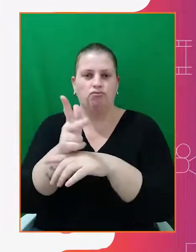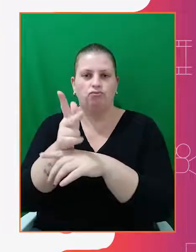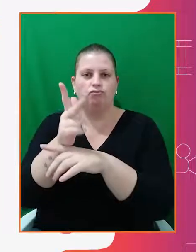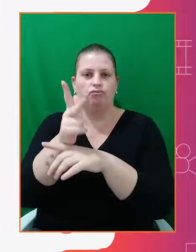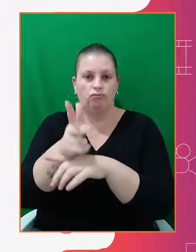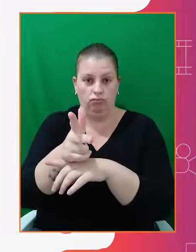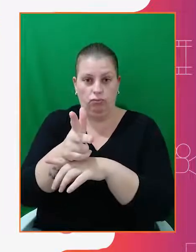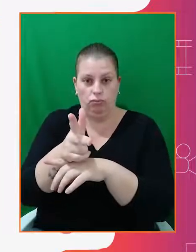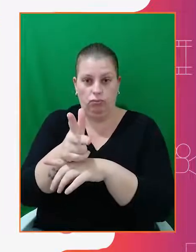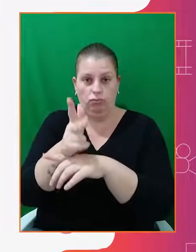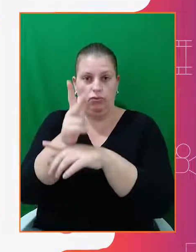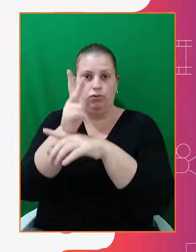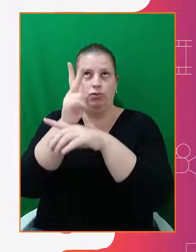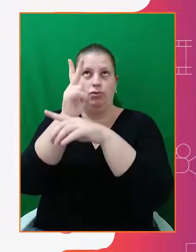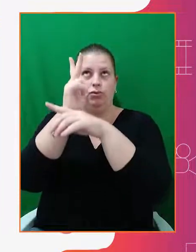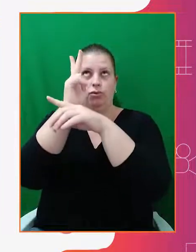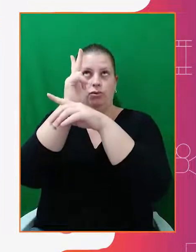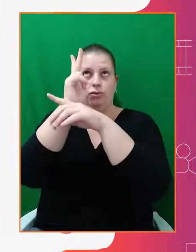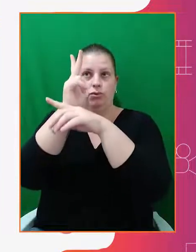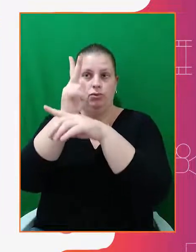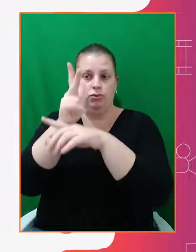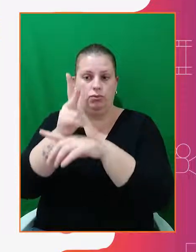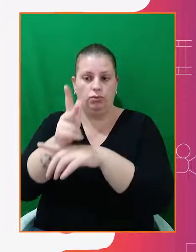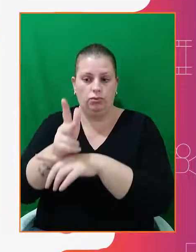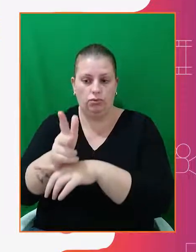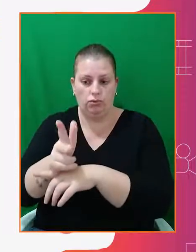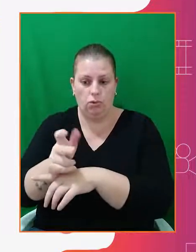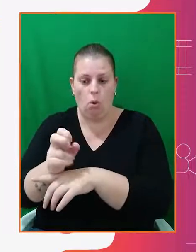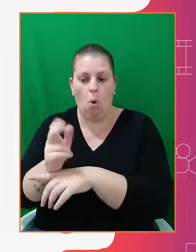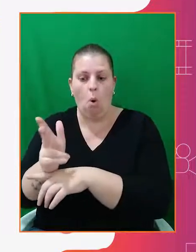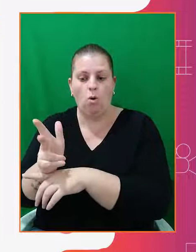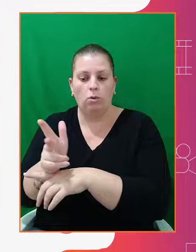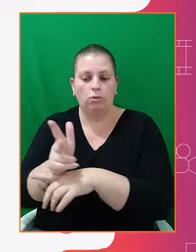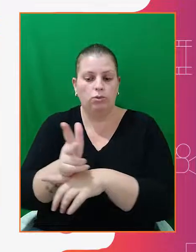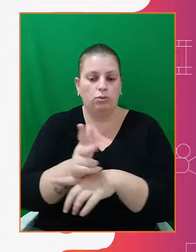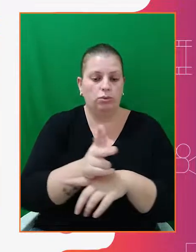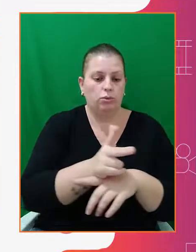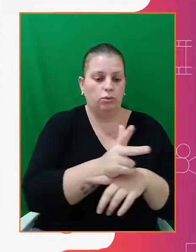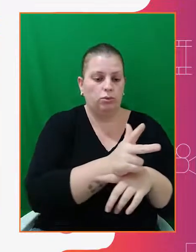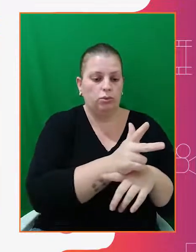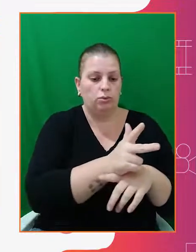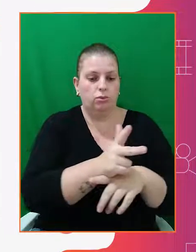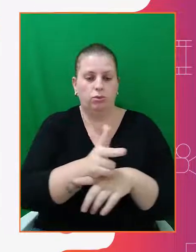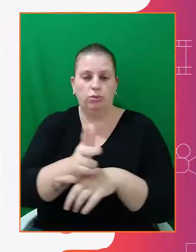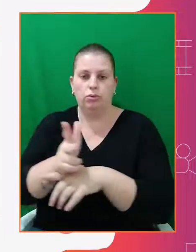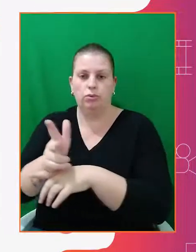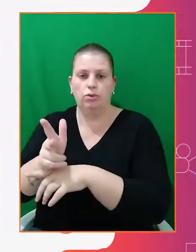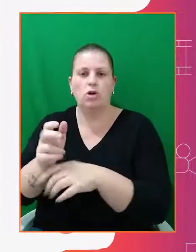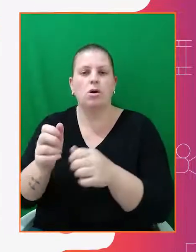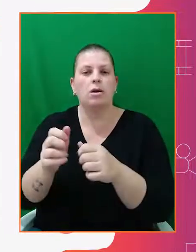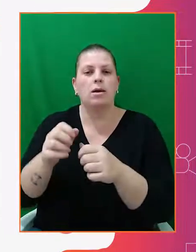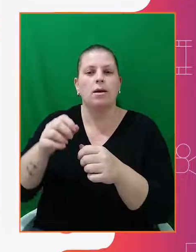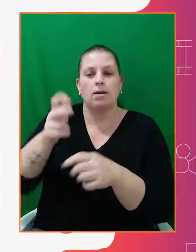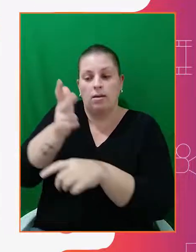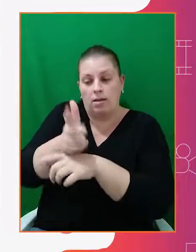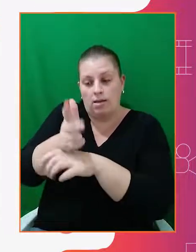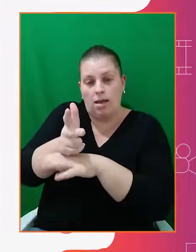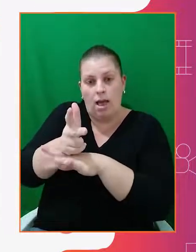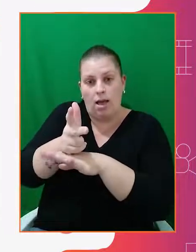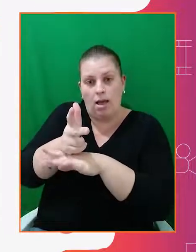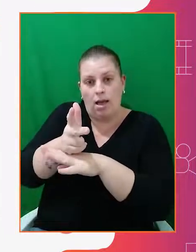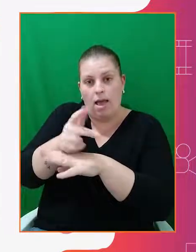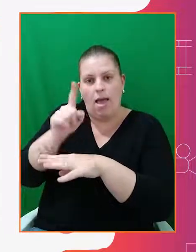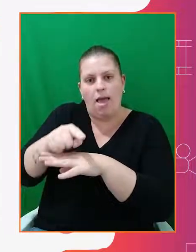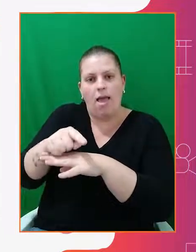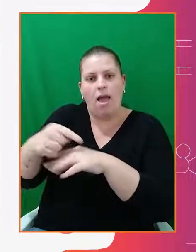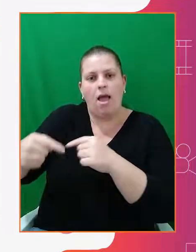maneira horizontal ou vertical, com um carrinho, vamos assim dizer, que ela vai acompanhar como se estivesse dentro de um automóvel, dentro